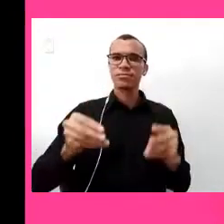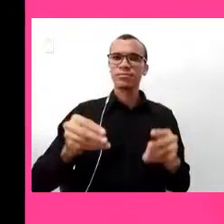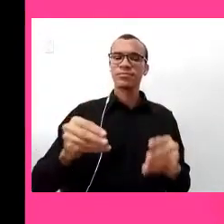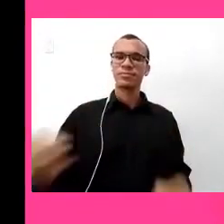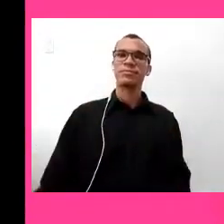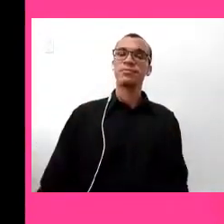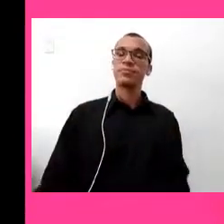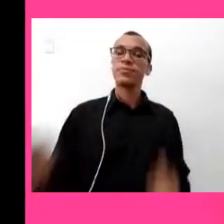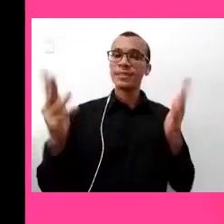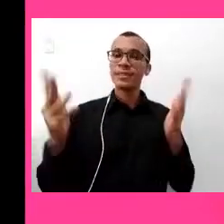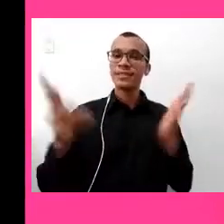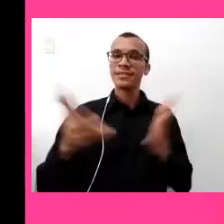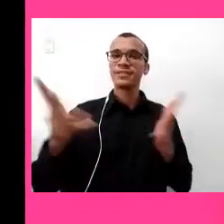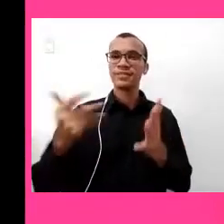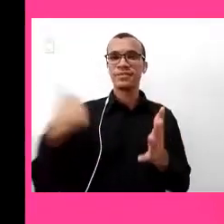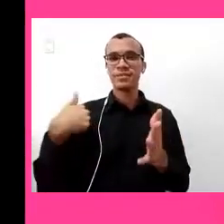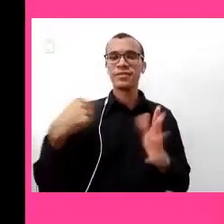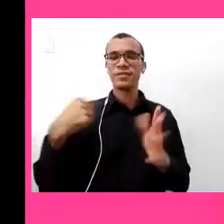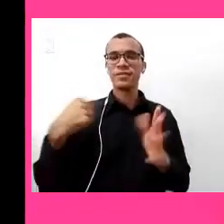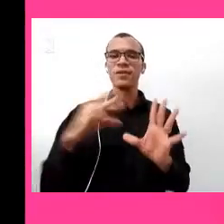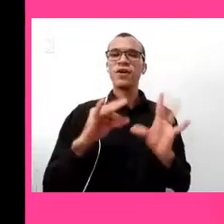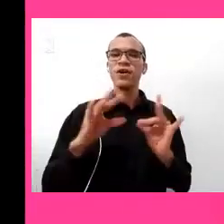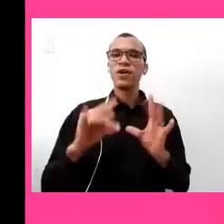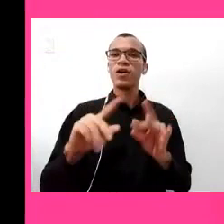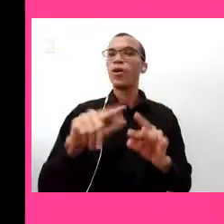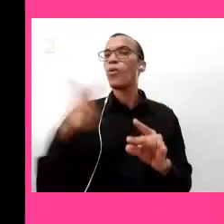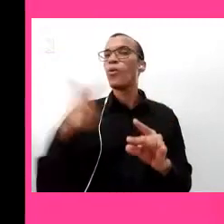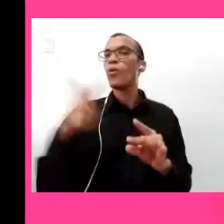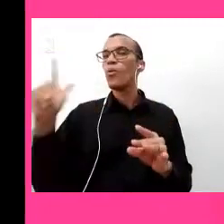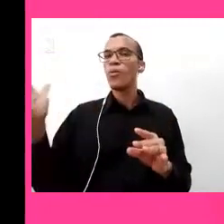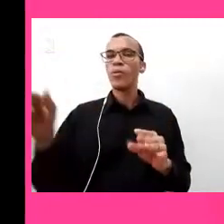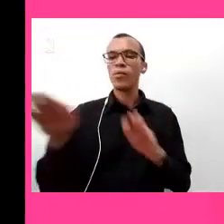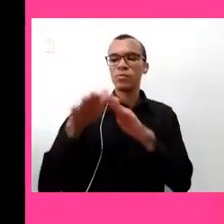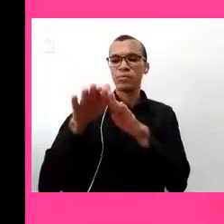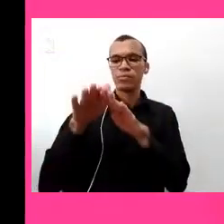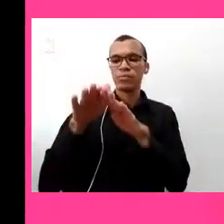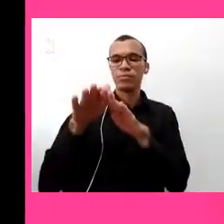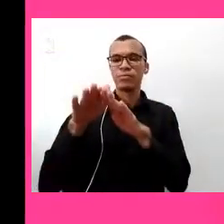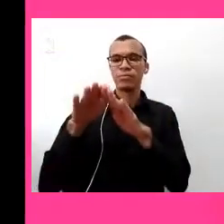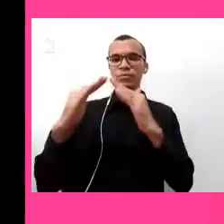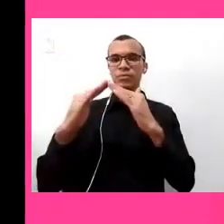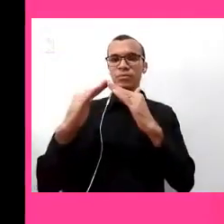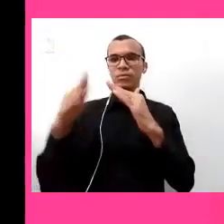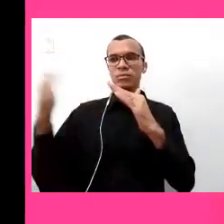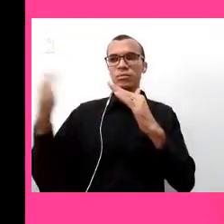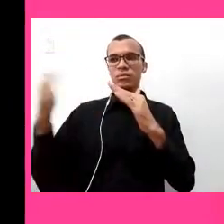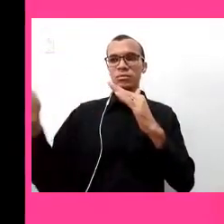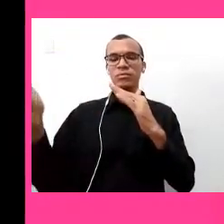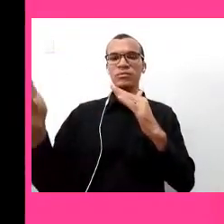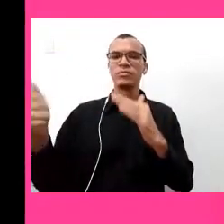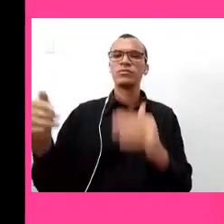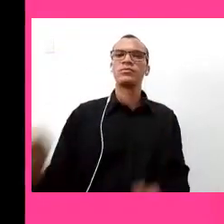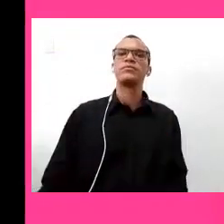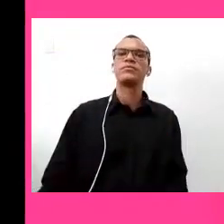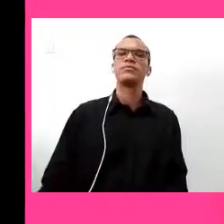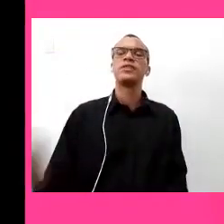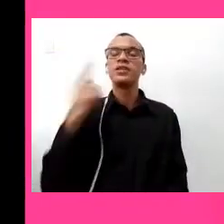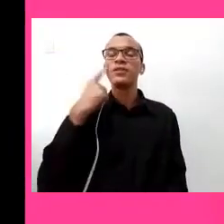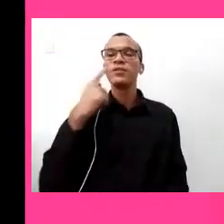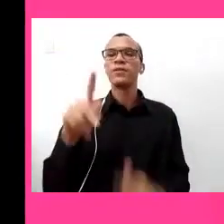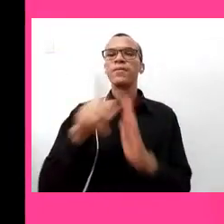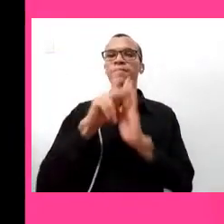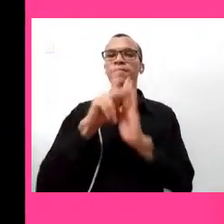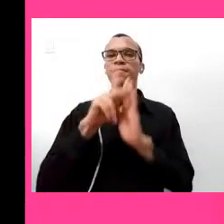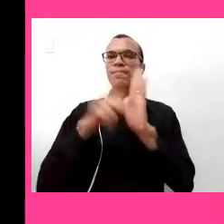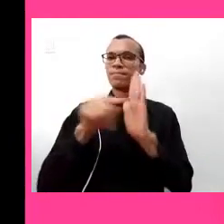Agora eu vou colar a outra lateral do telhado, que está nas páginas. Deixa eu só voltar no programa para vocês verem